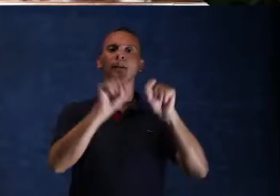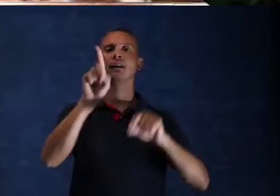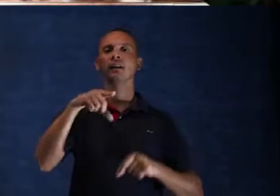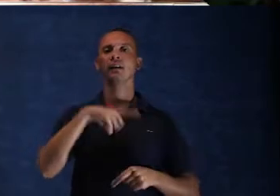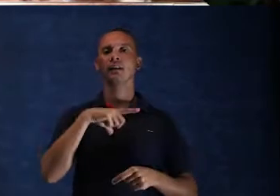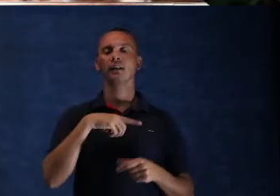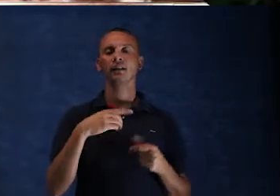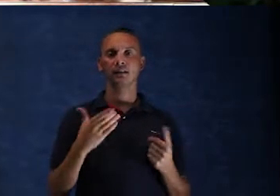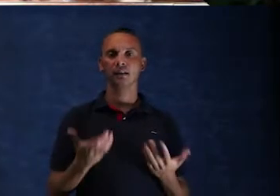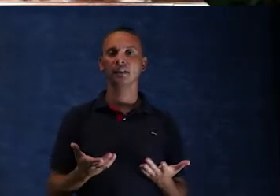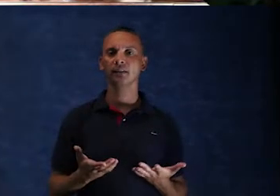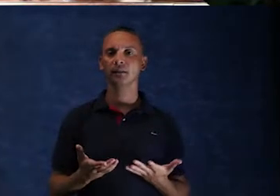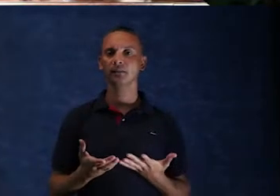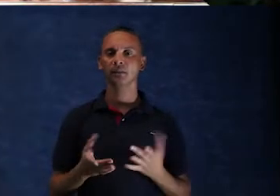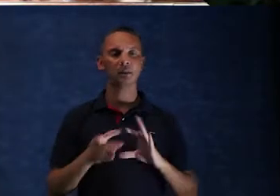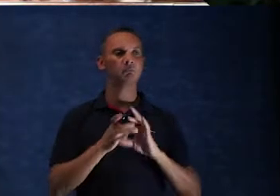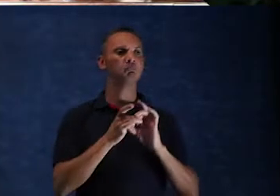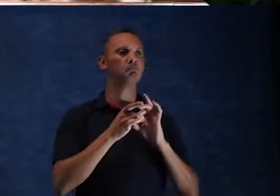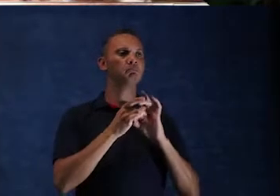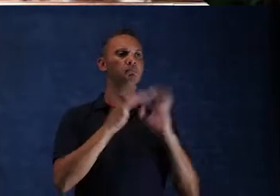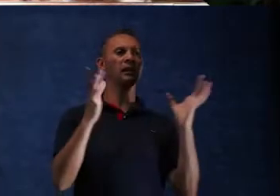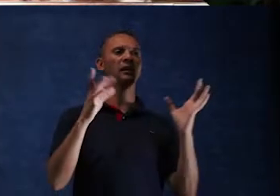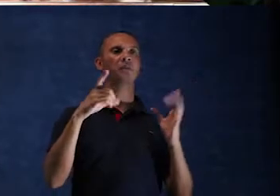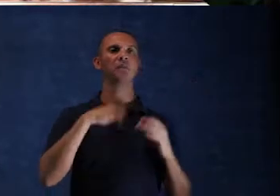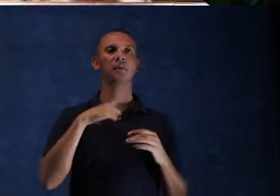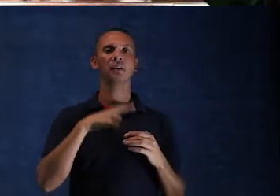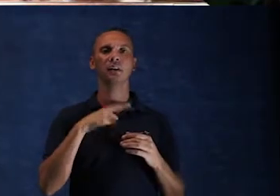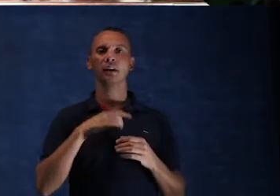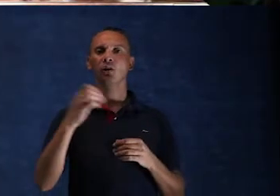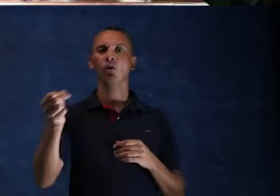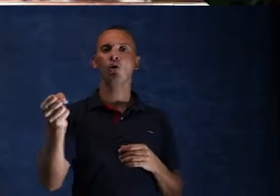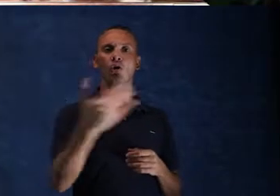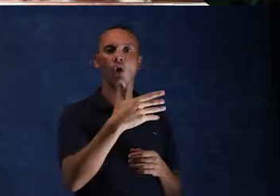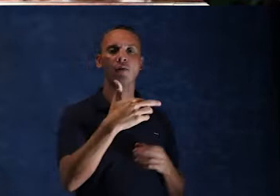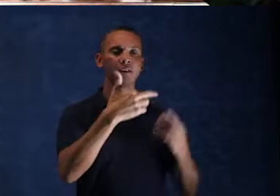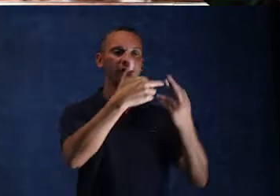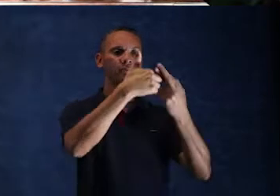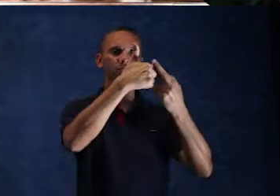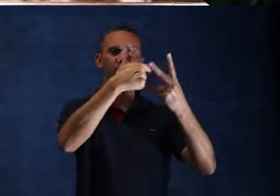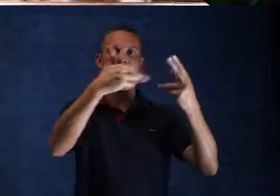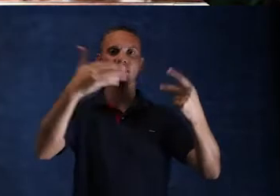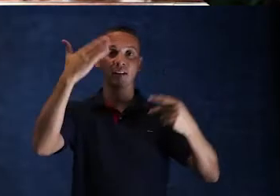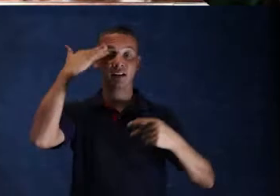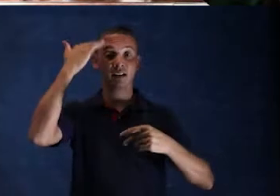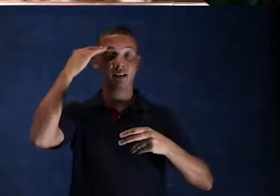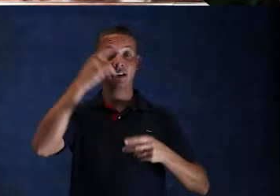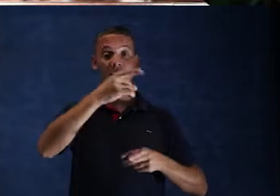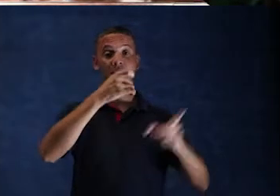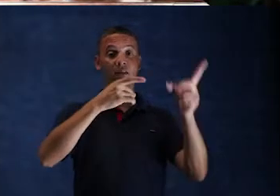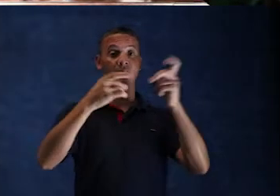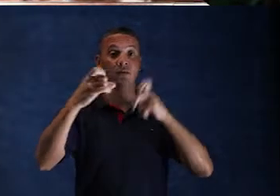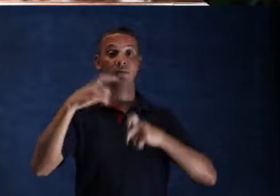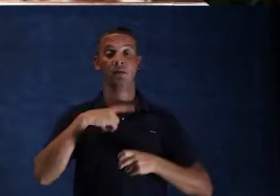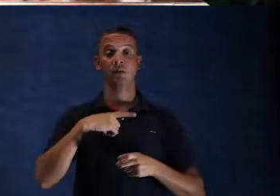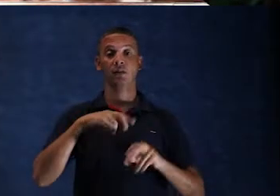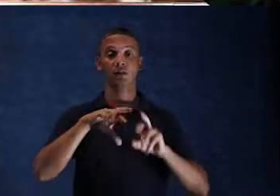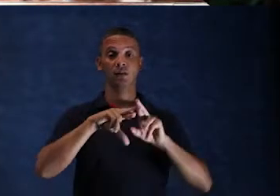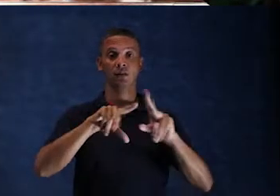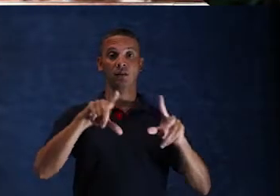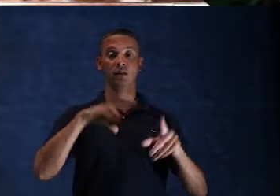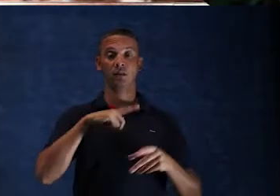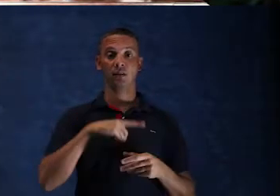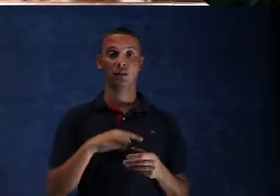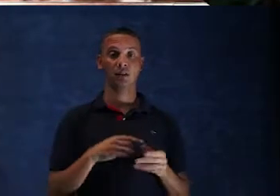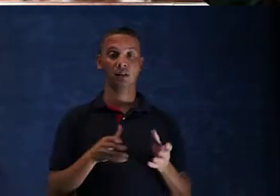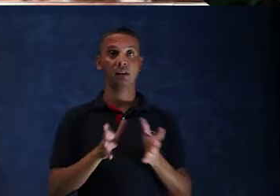assim, essas novas possibilidades de entender o crime, né? Não como um